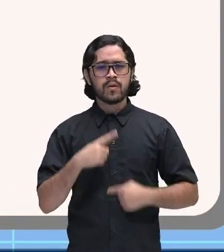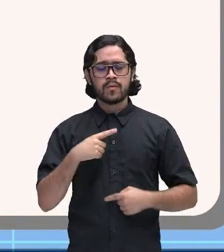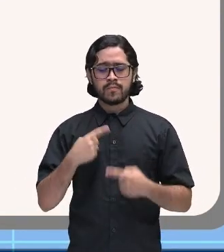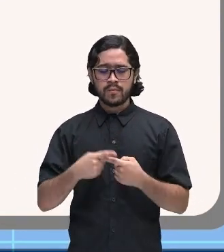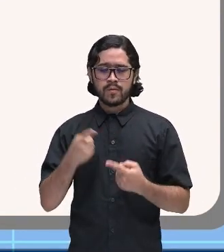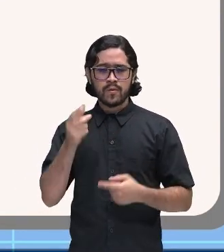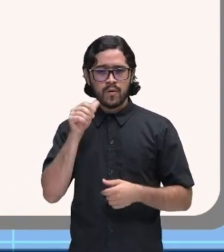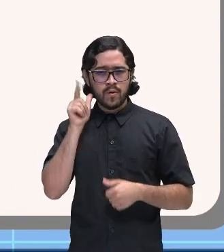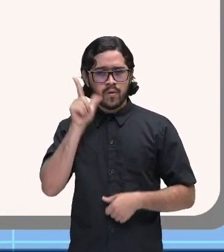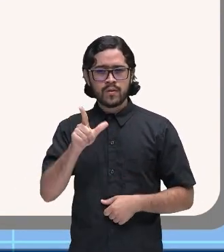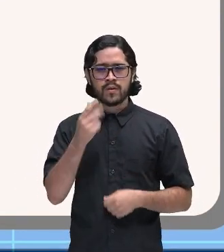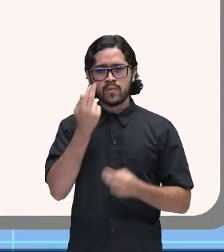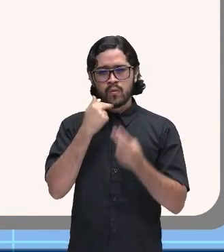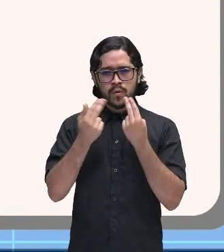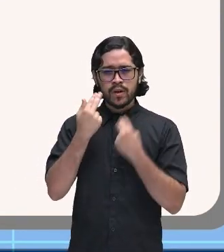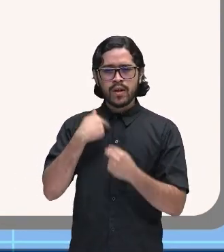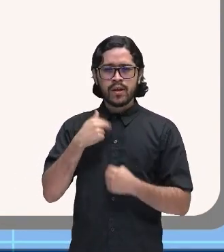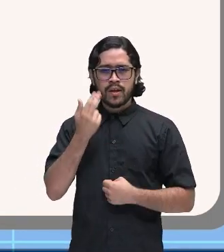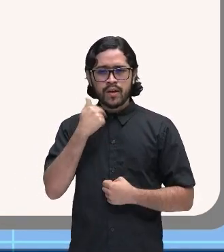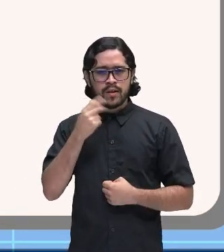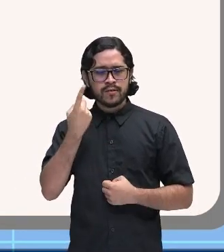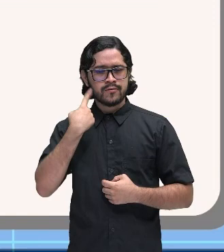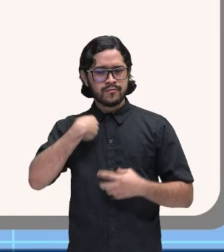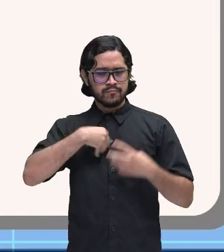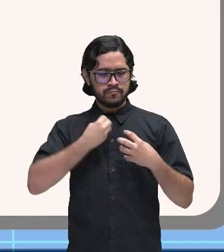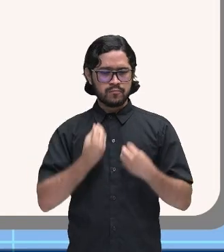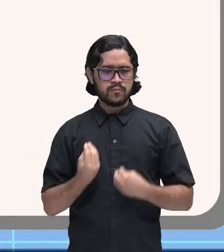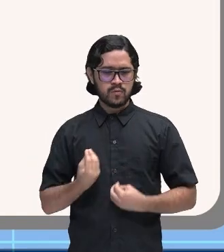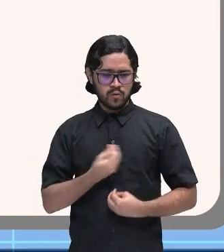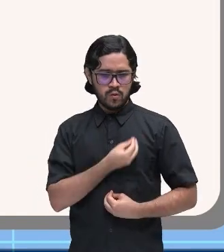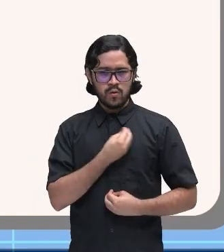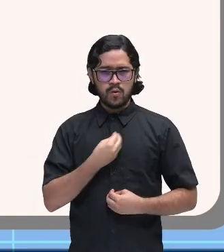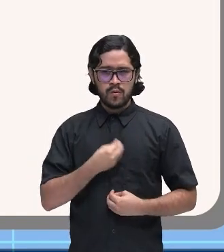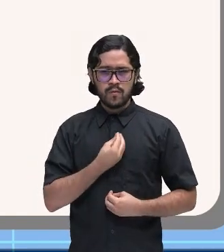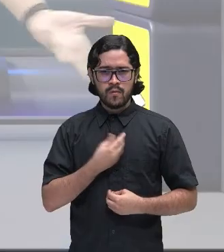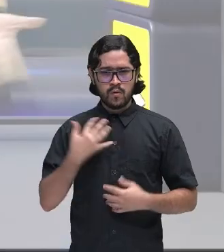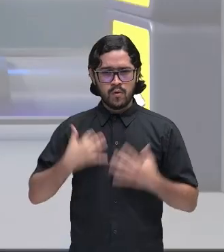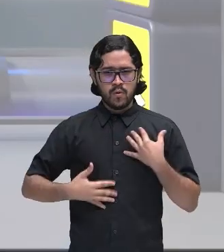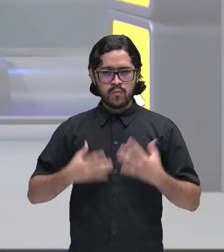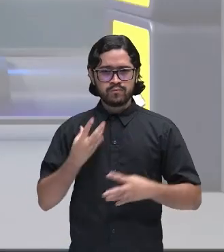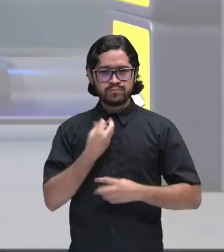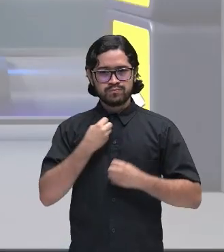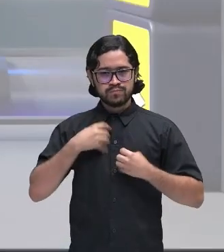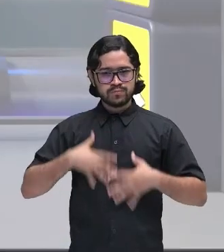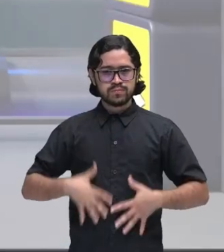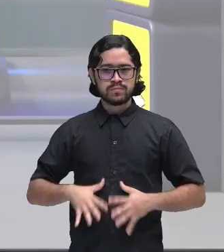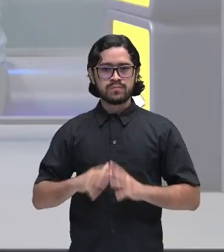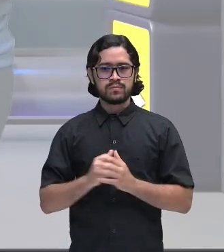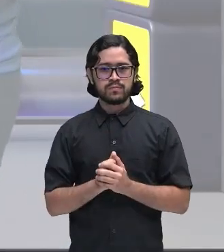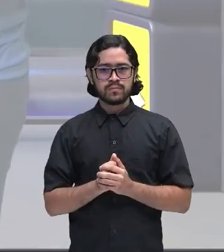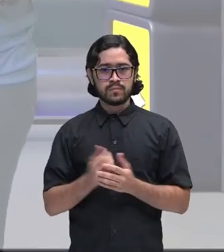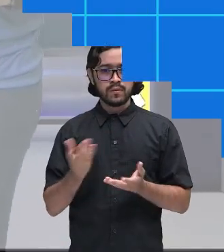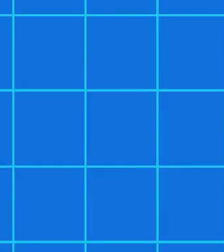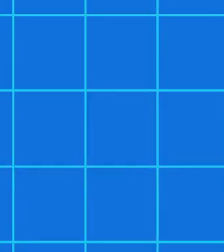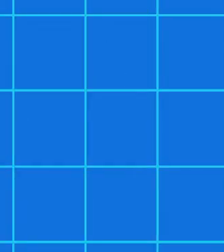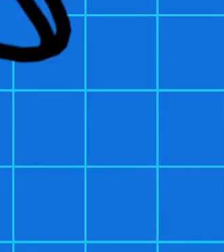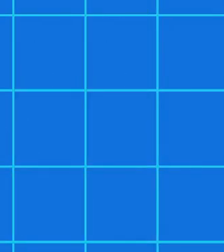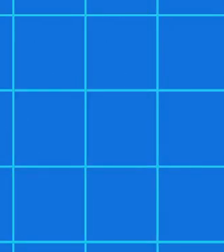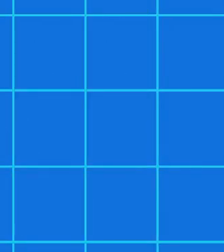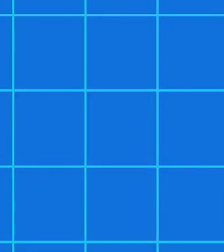que nós vimos, a digestão e a absorção, para todo o nosso organismo. Vamos para as nossas considerações finais agora.